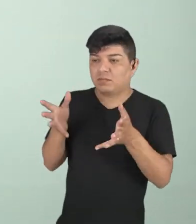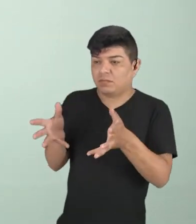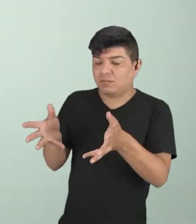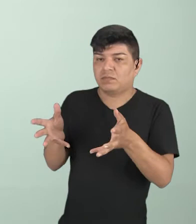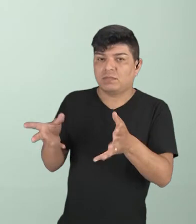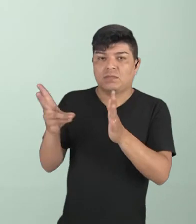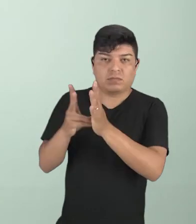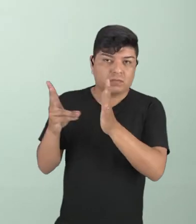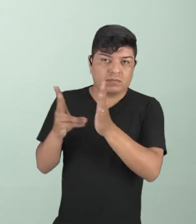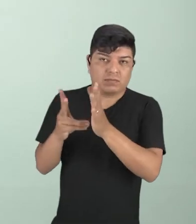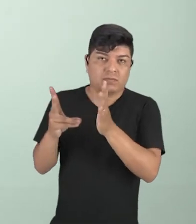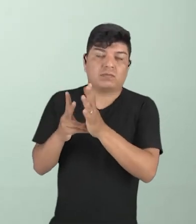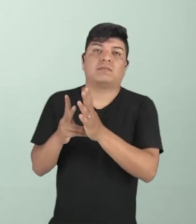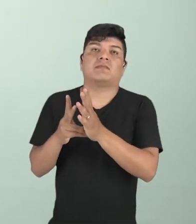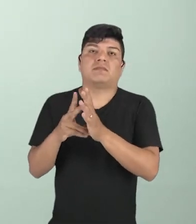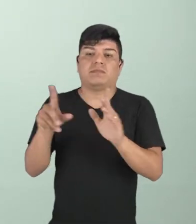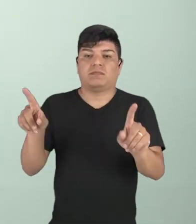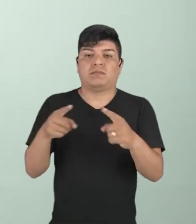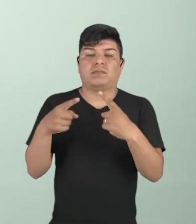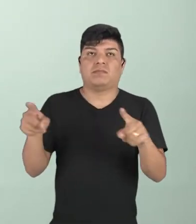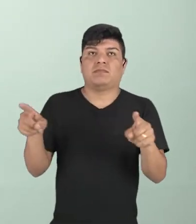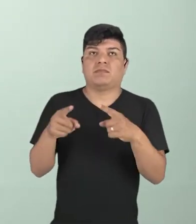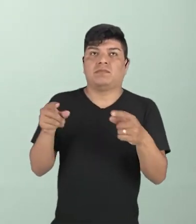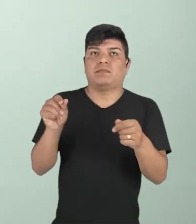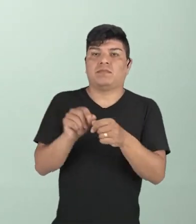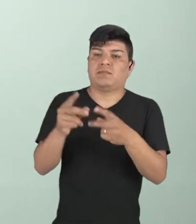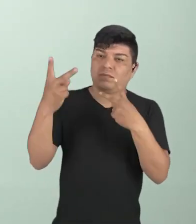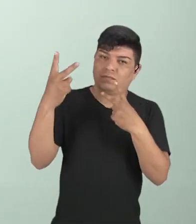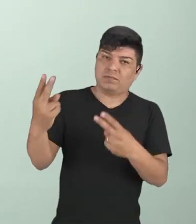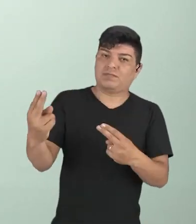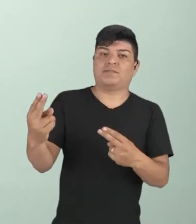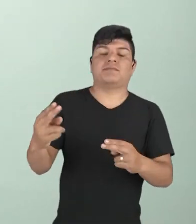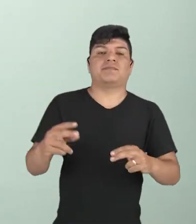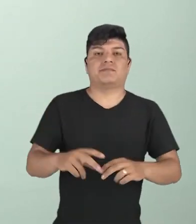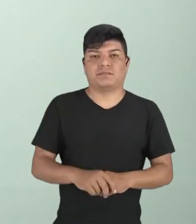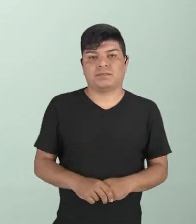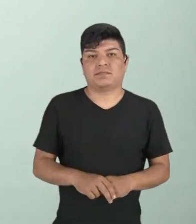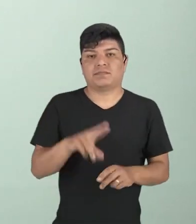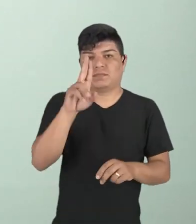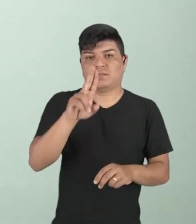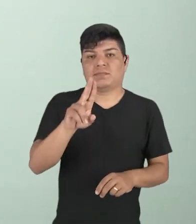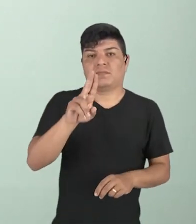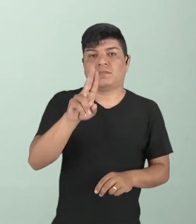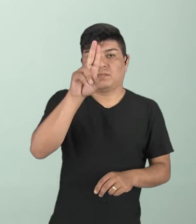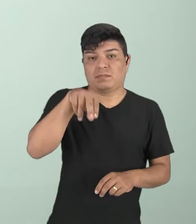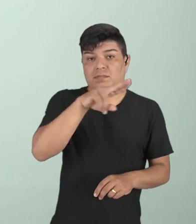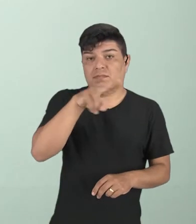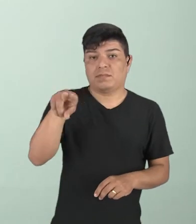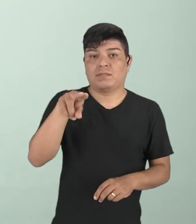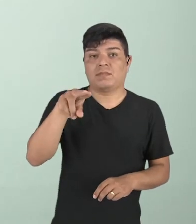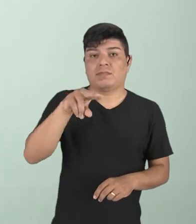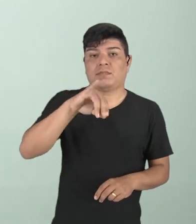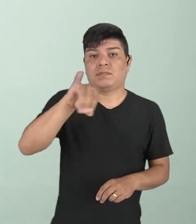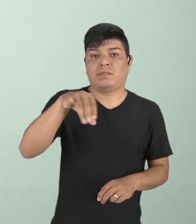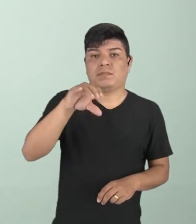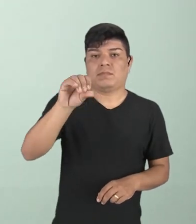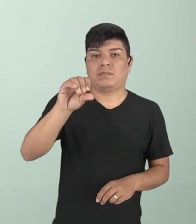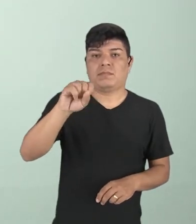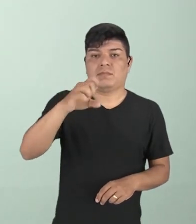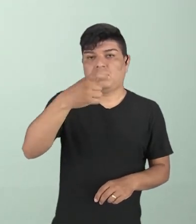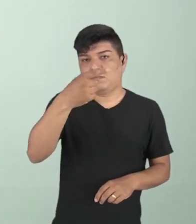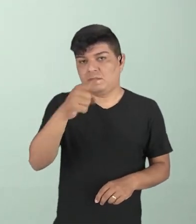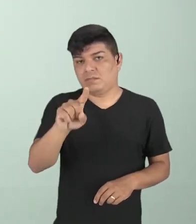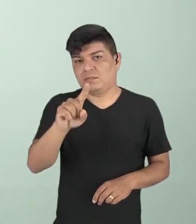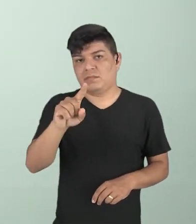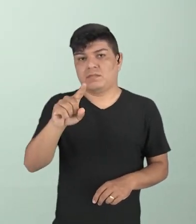índios. E a música fez a mesma coisa, né? O padre José de Anchieta fez a musicalização de